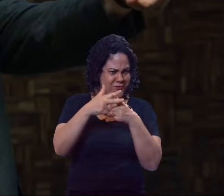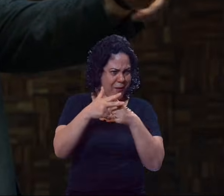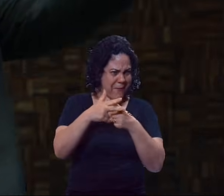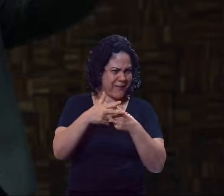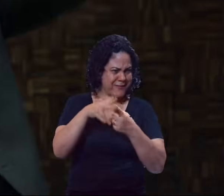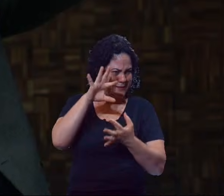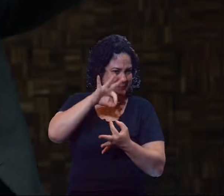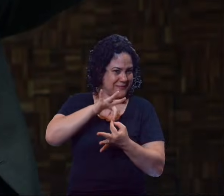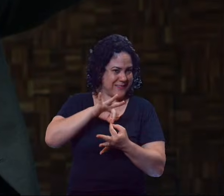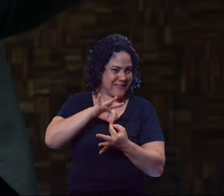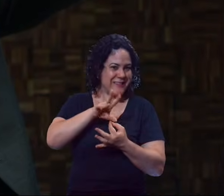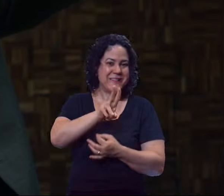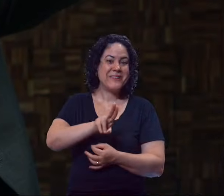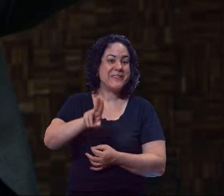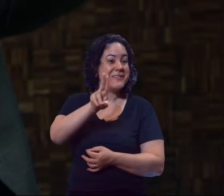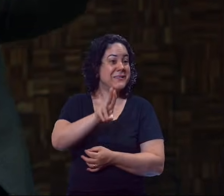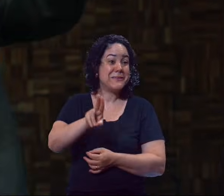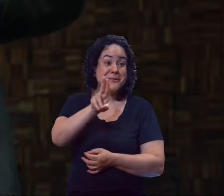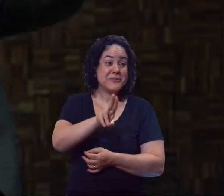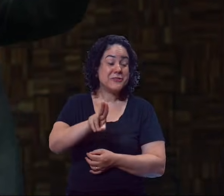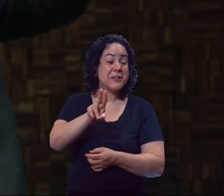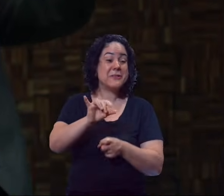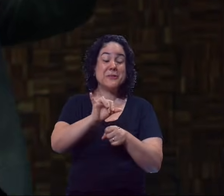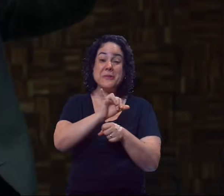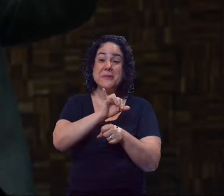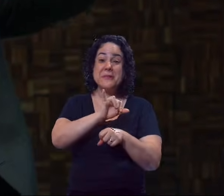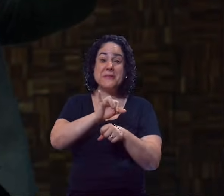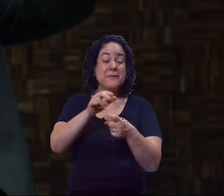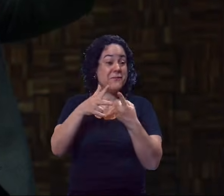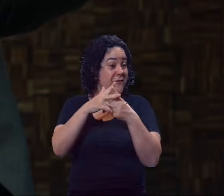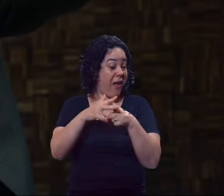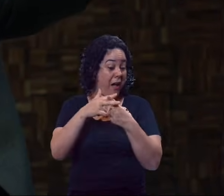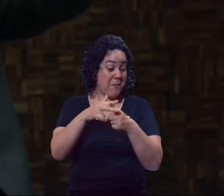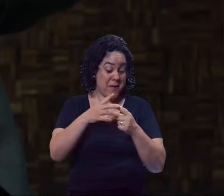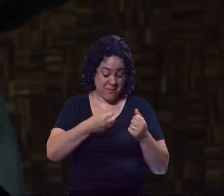espiritual você não está usando algumas ferramentas de